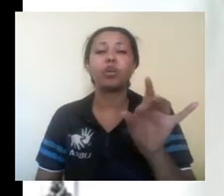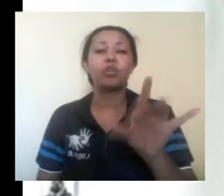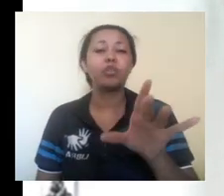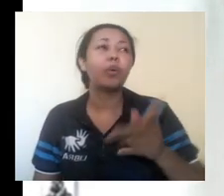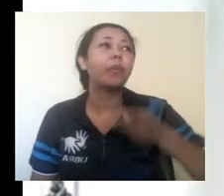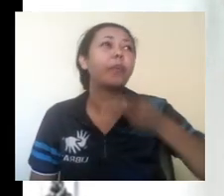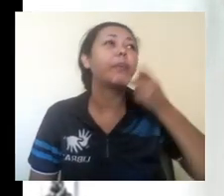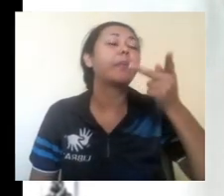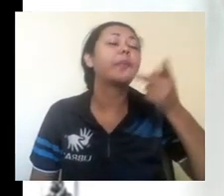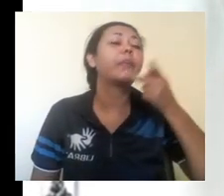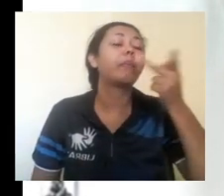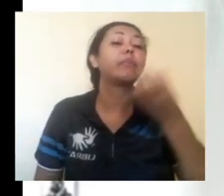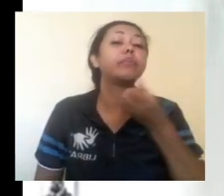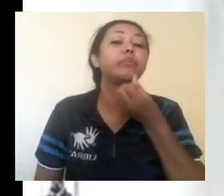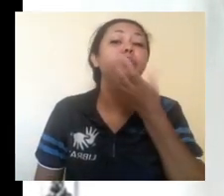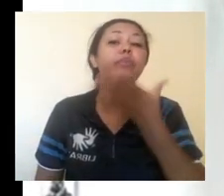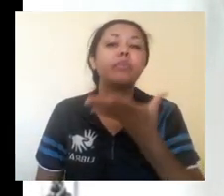texto, 2